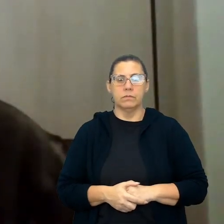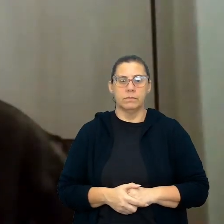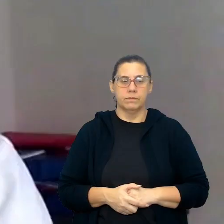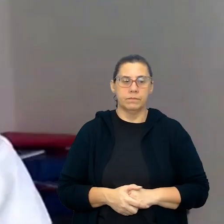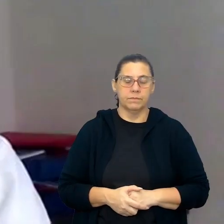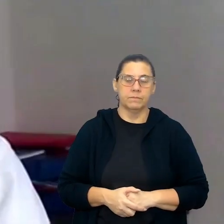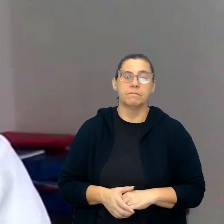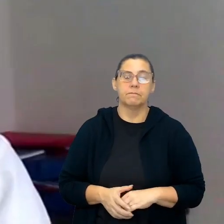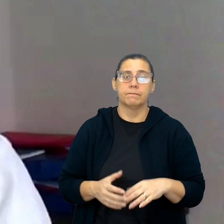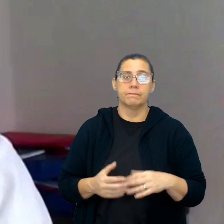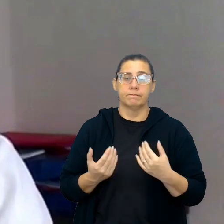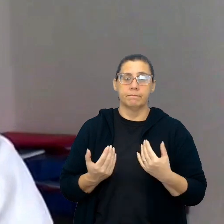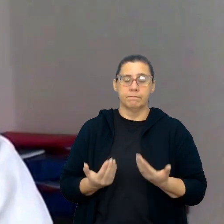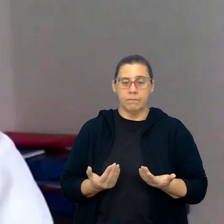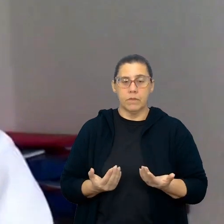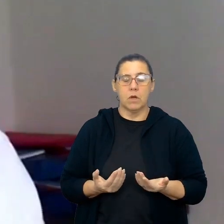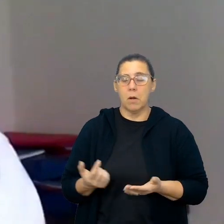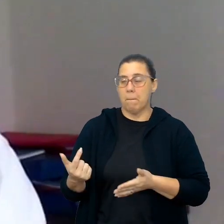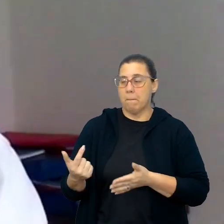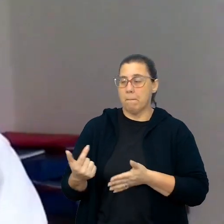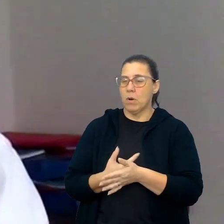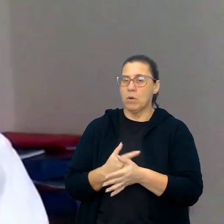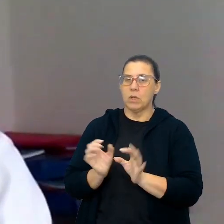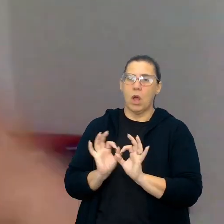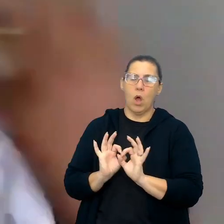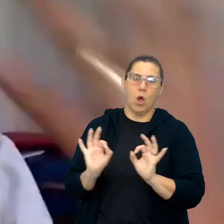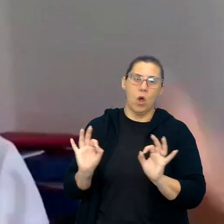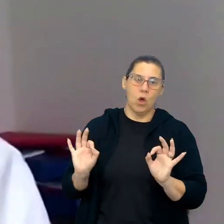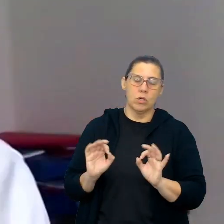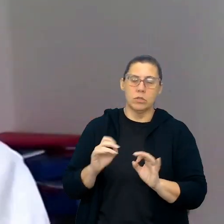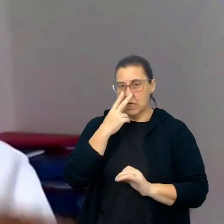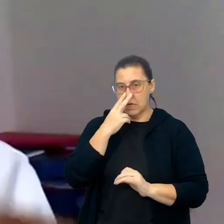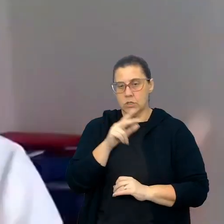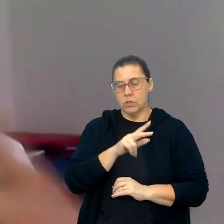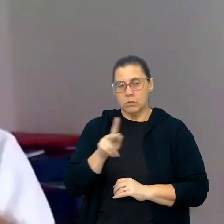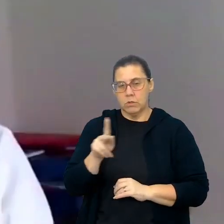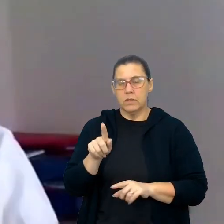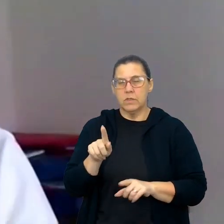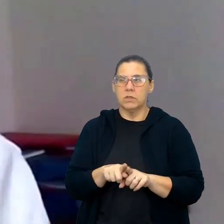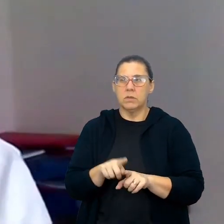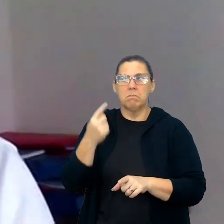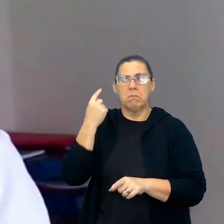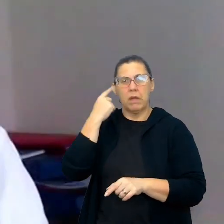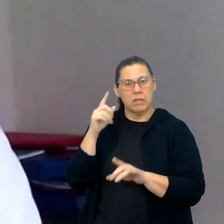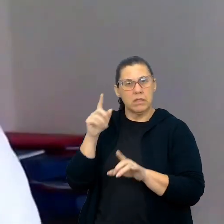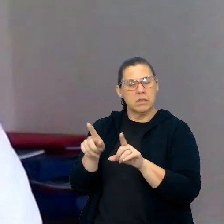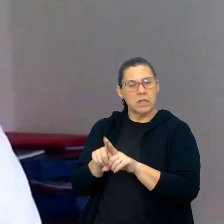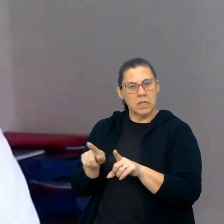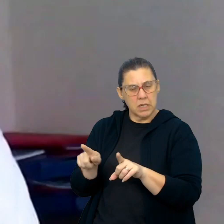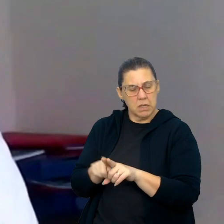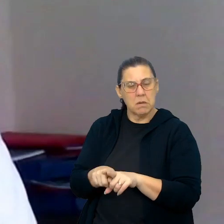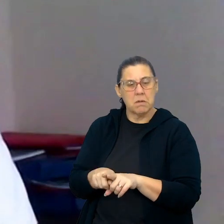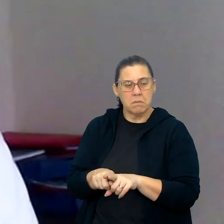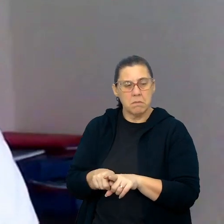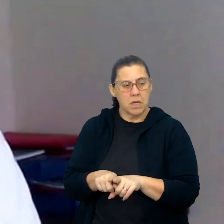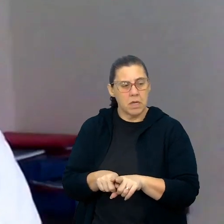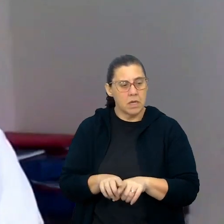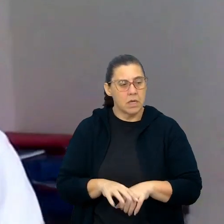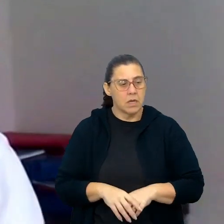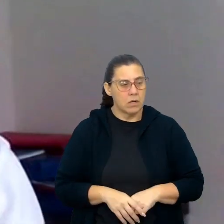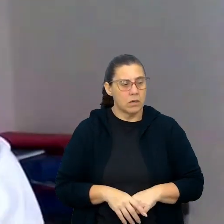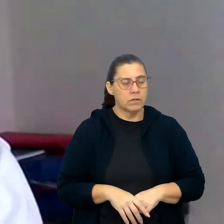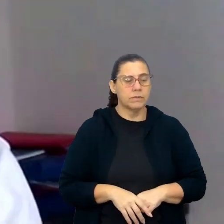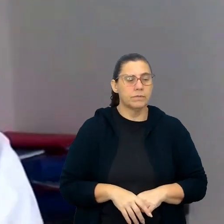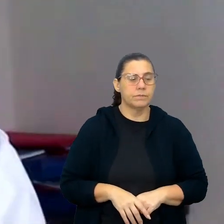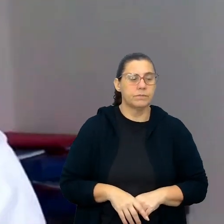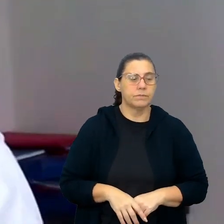Olha, Everaldo, é uma excelente pergunta que eu acredito que os professores devam se fazer, né, tendo esse momento de troca aí na